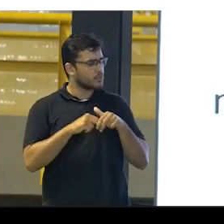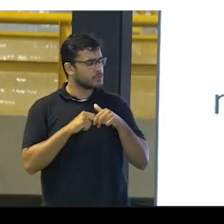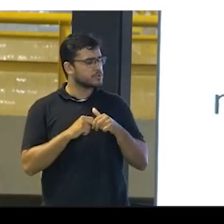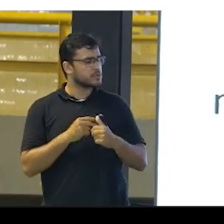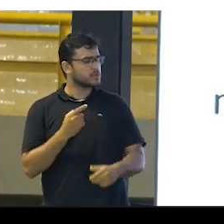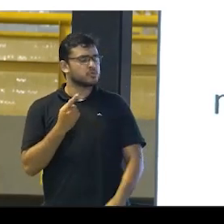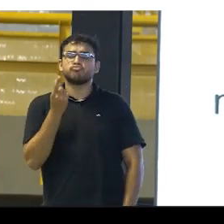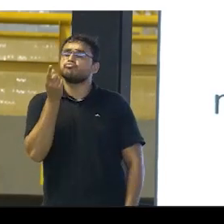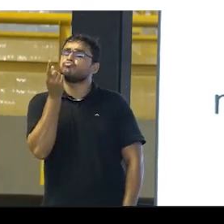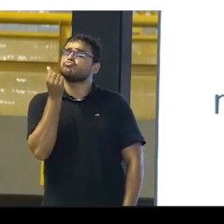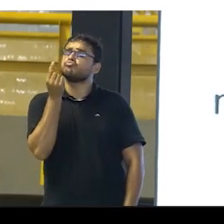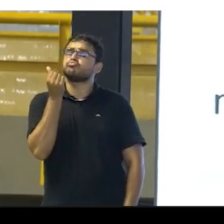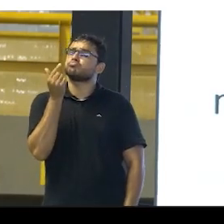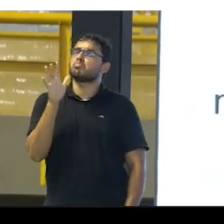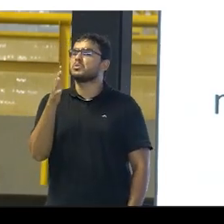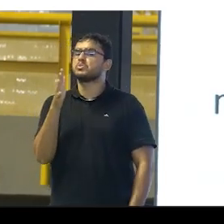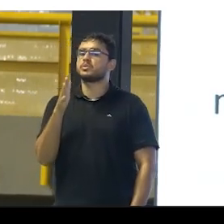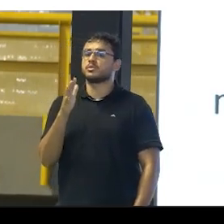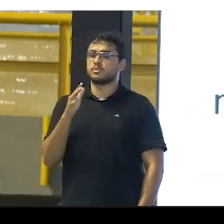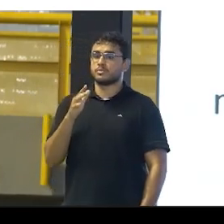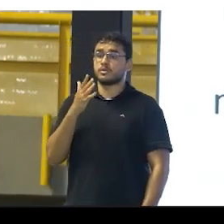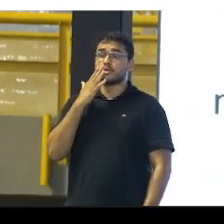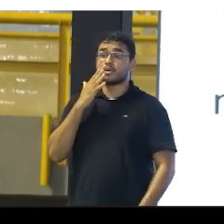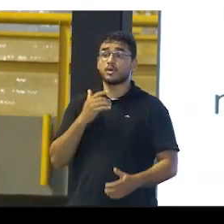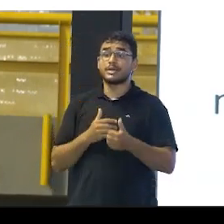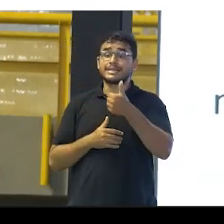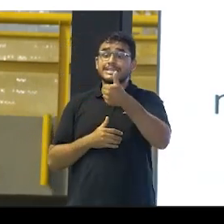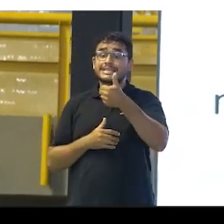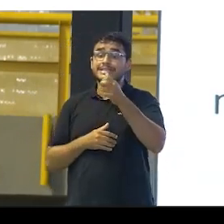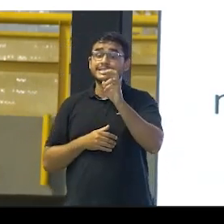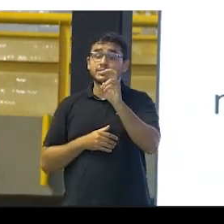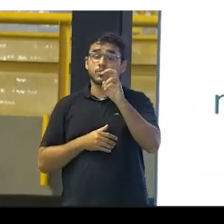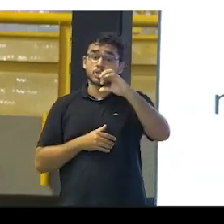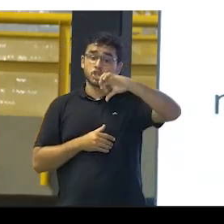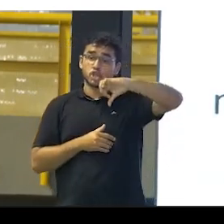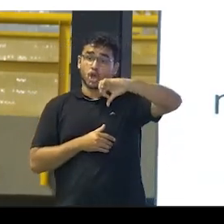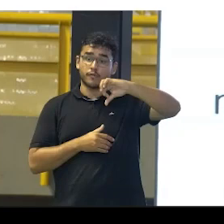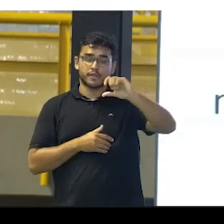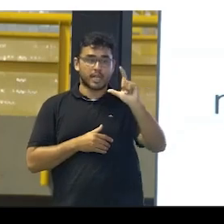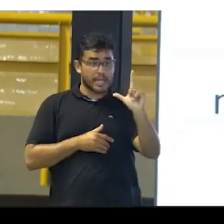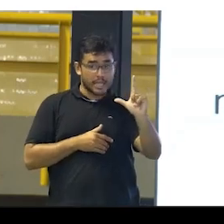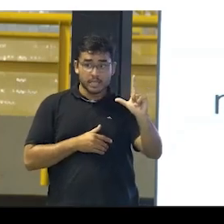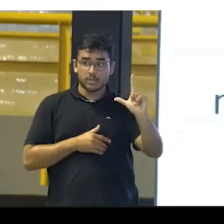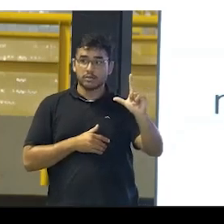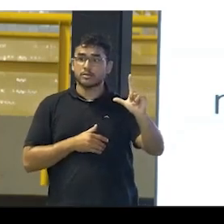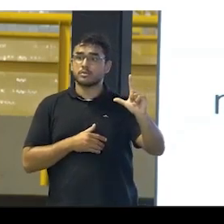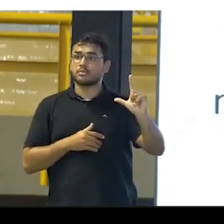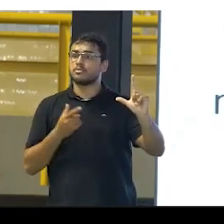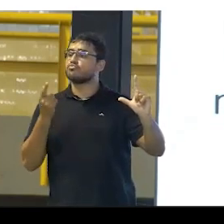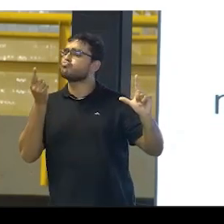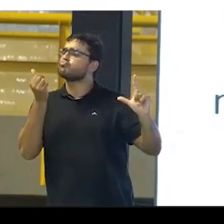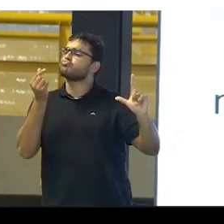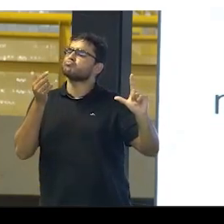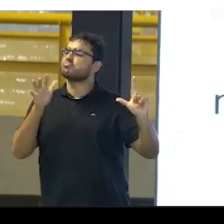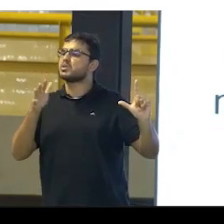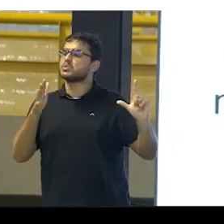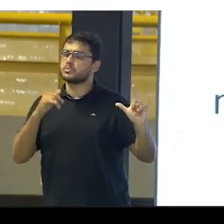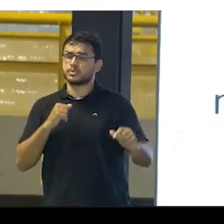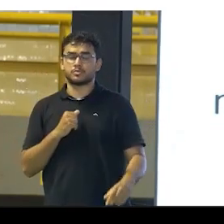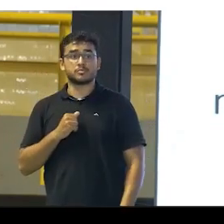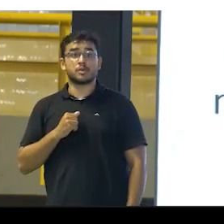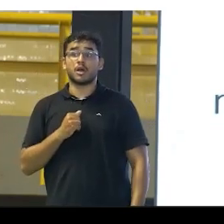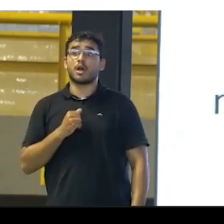barril de petróleo, galera, tem 159 litros de petróleo. Barril de petróleo, ele,